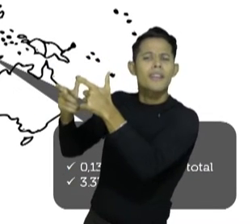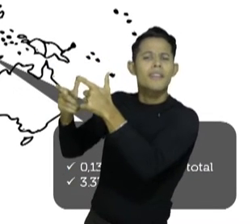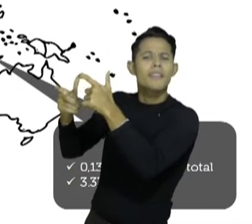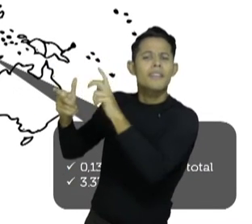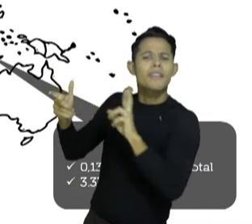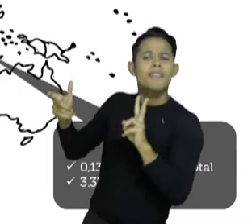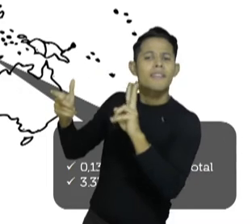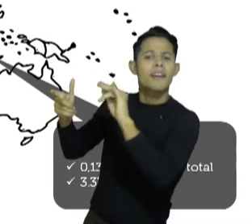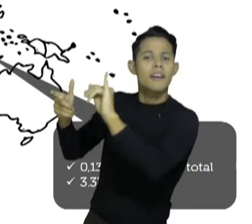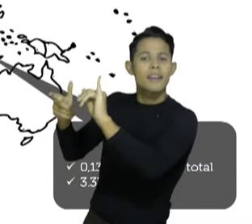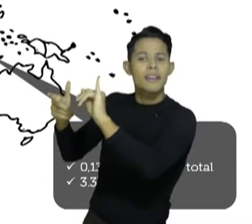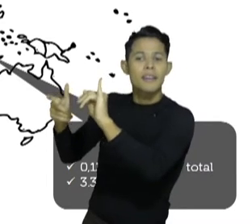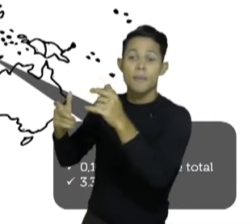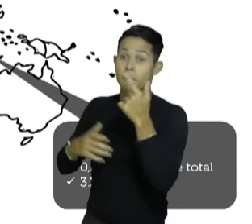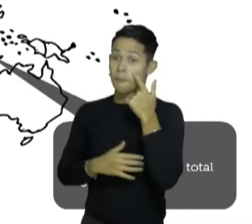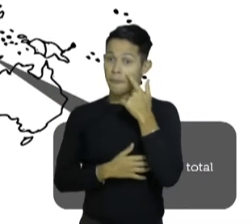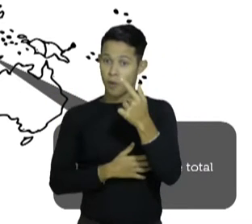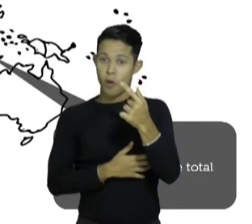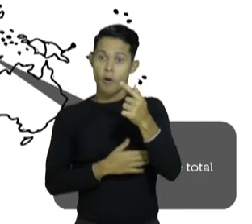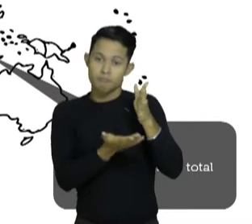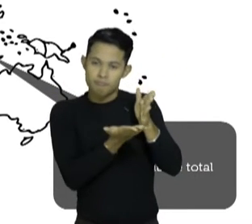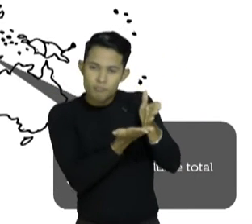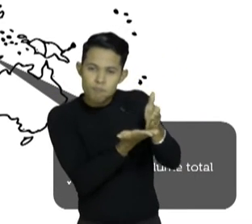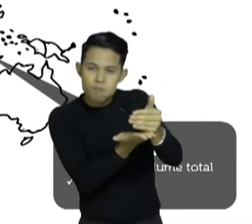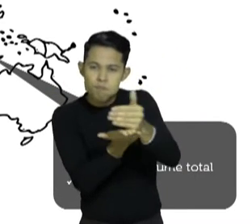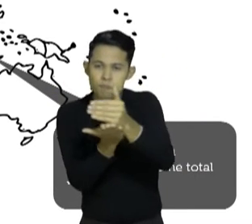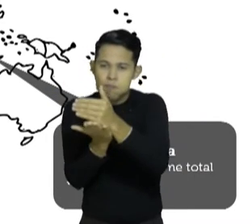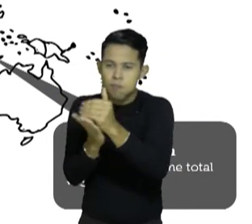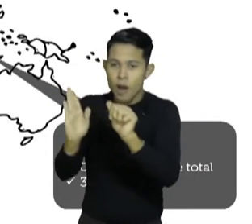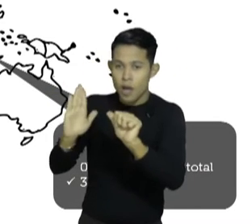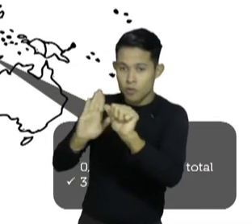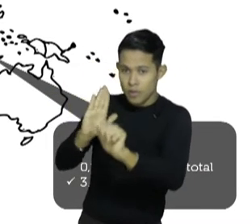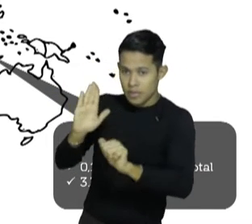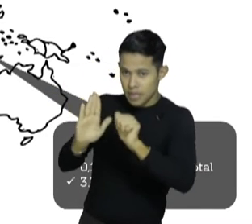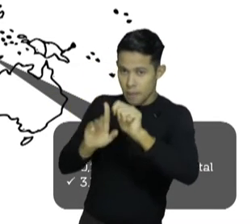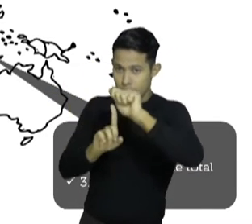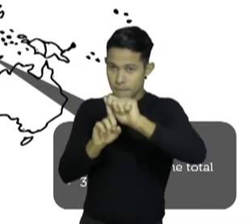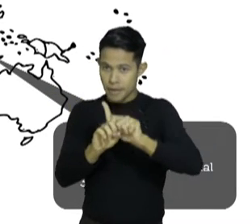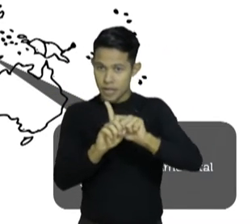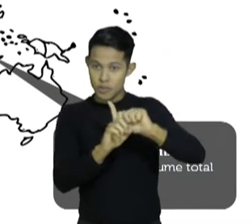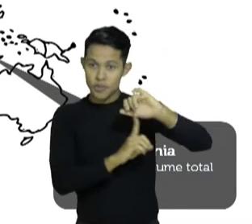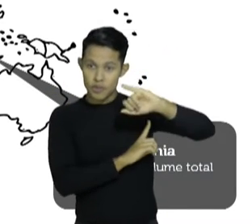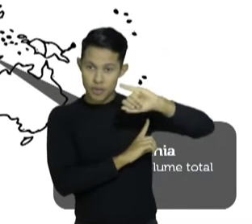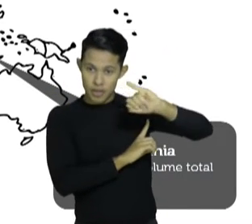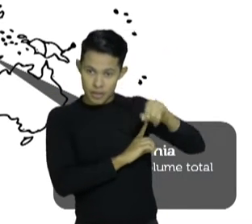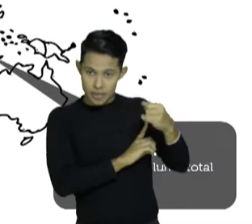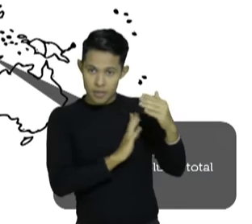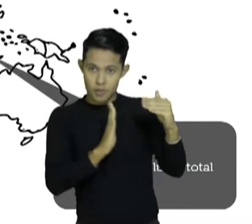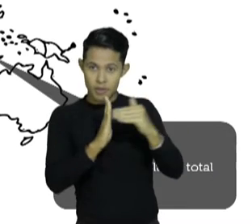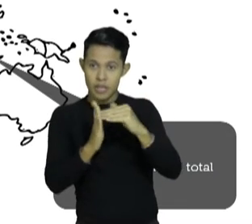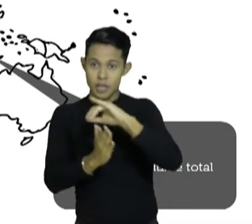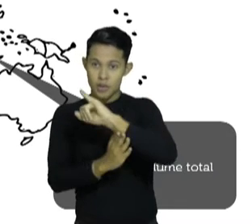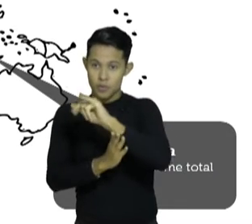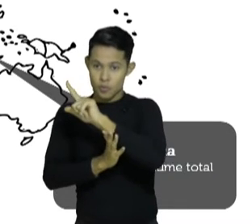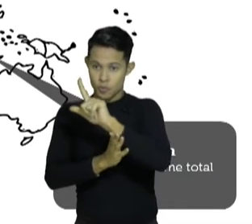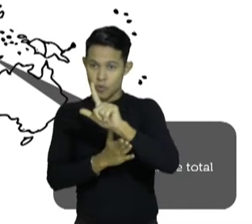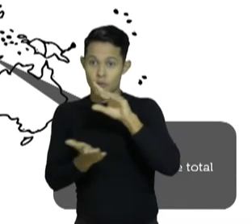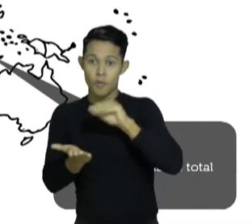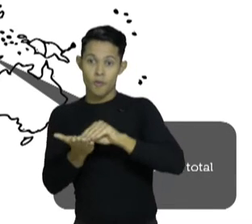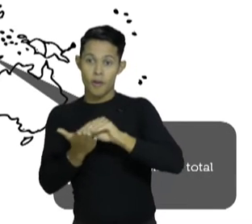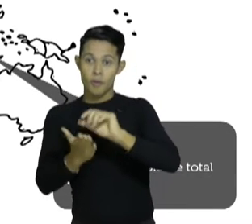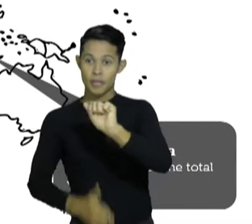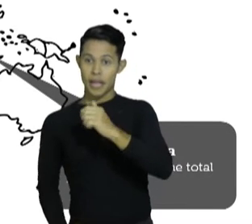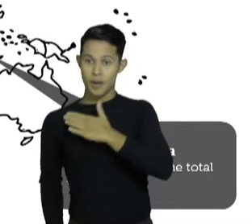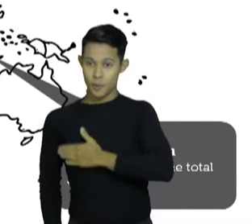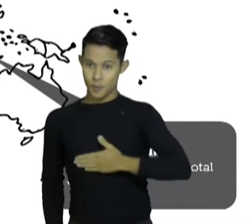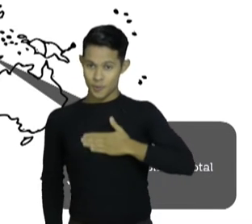5% isso aqui é os dados atualizados de Janeiro a julho então só falta o mês de agosto que tá encerrando